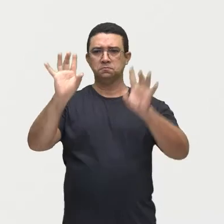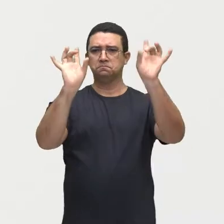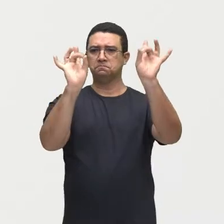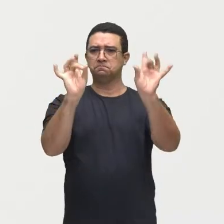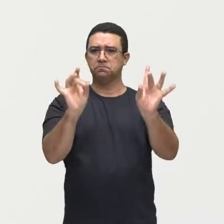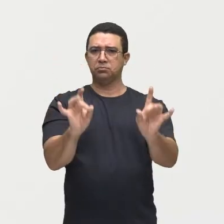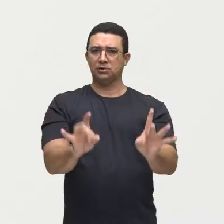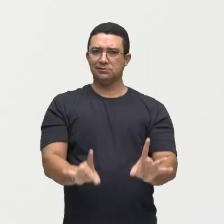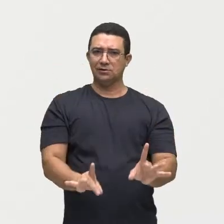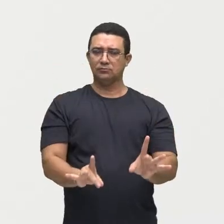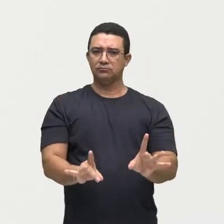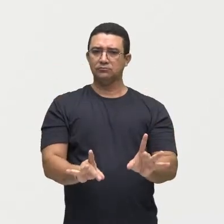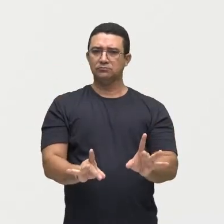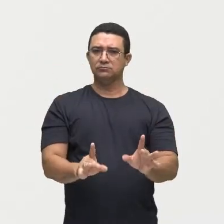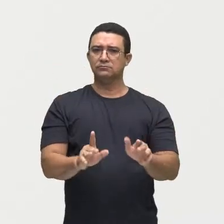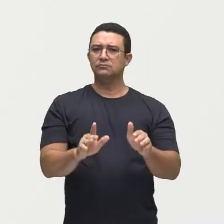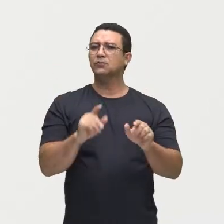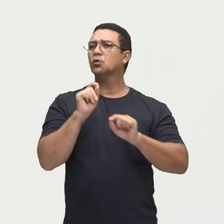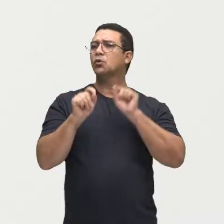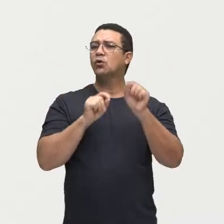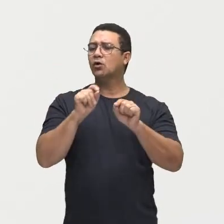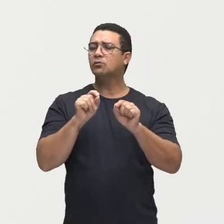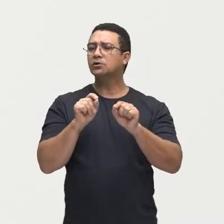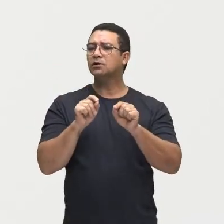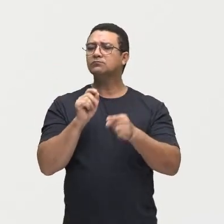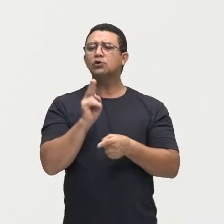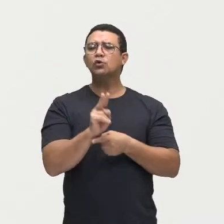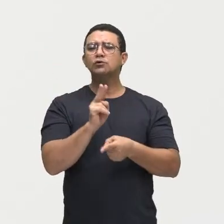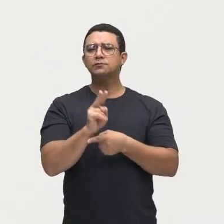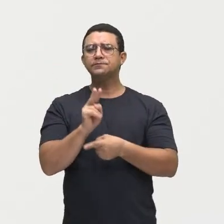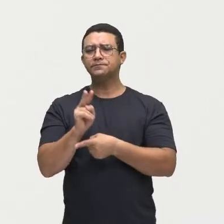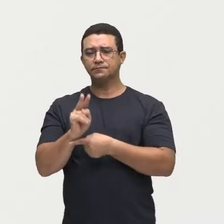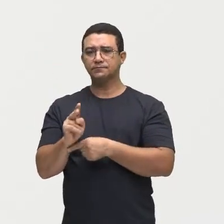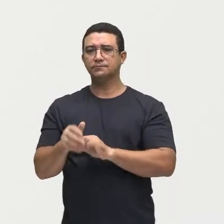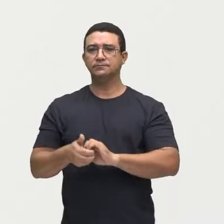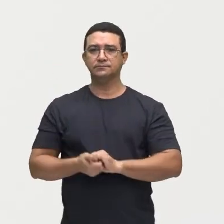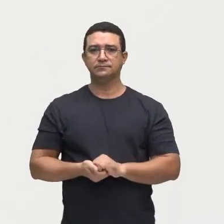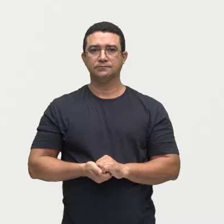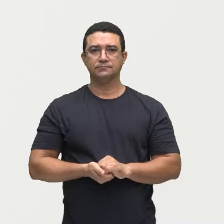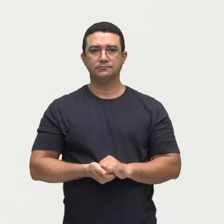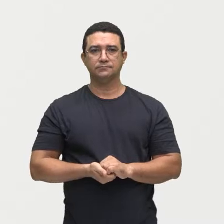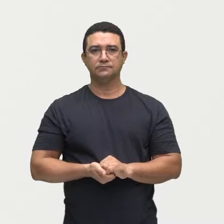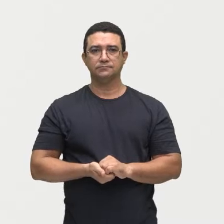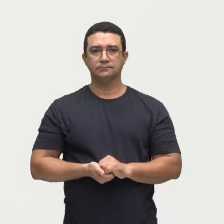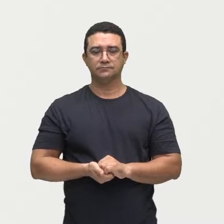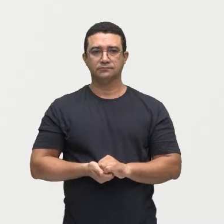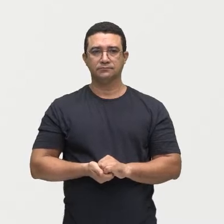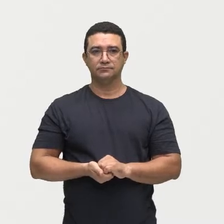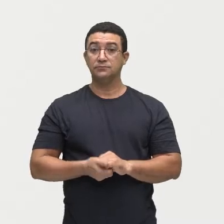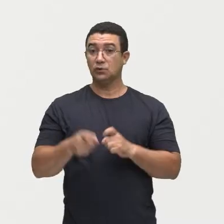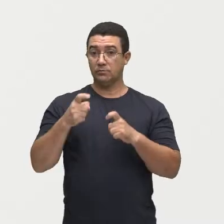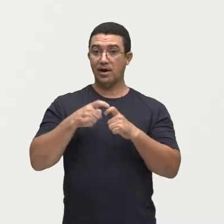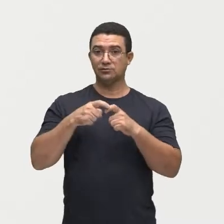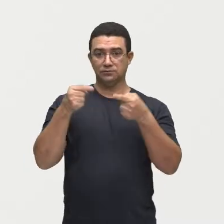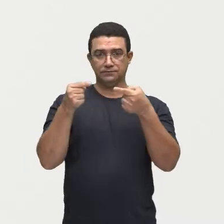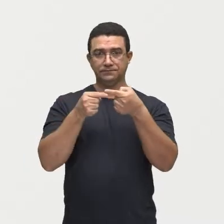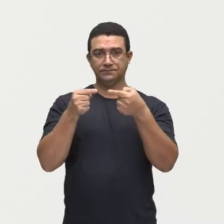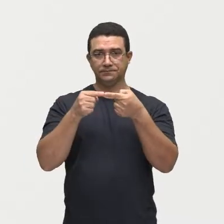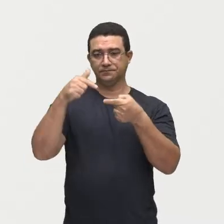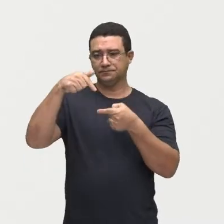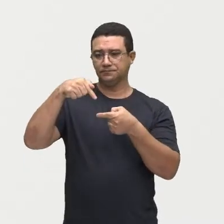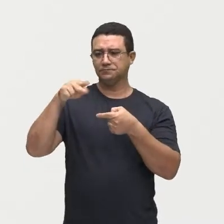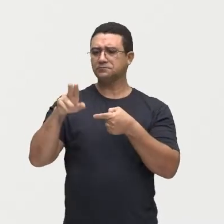Por quem fomos assistidos? Por quem? Estamos se referindo a que termo? Médico. Então,